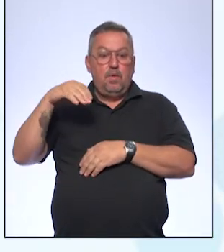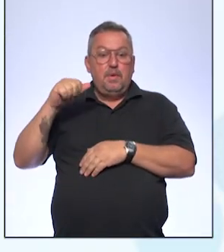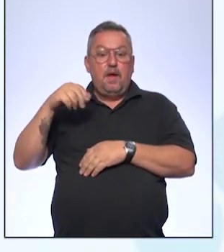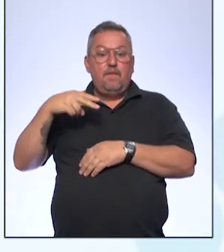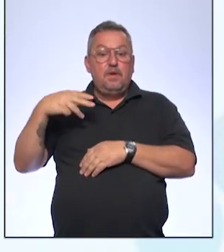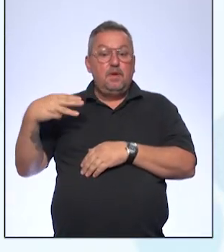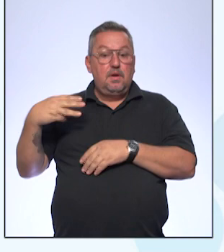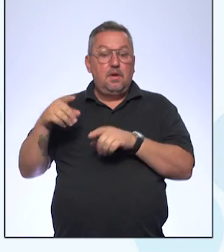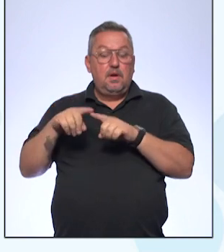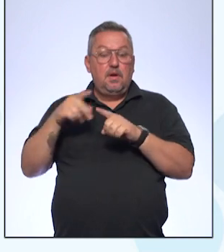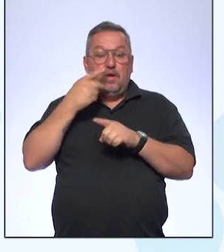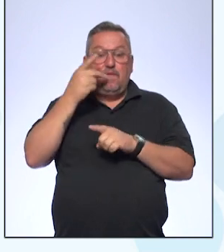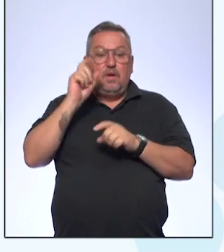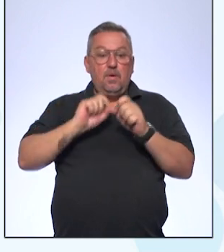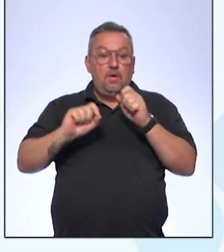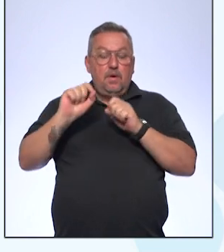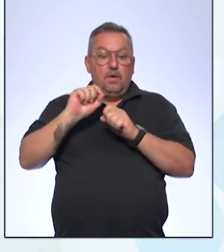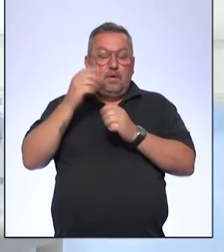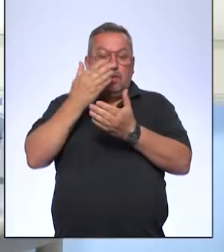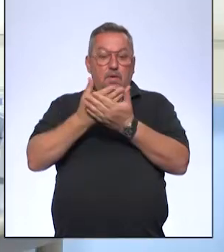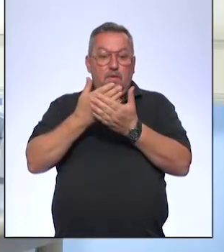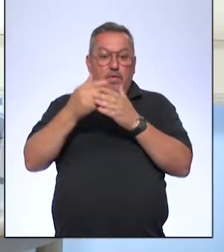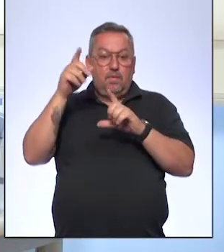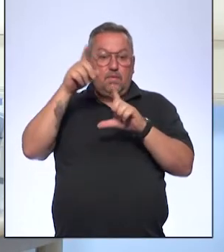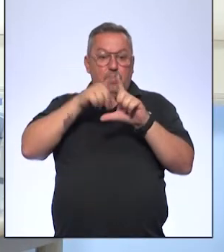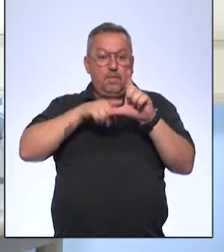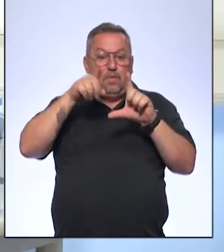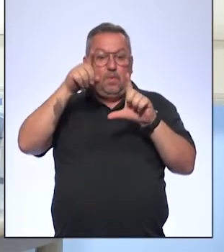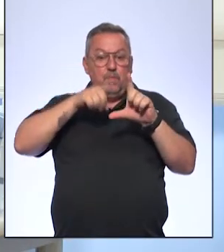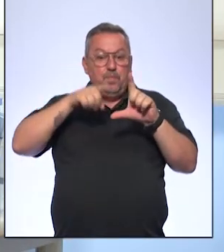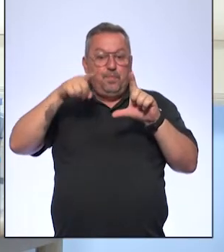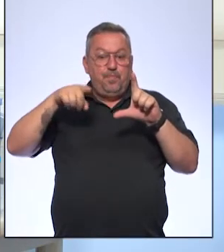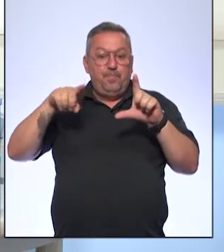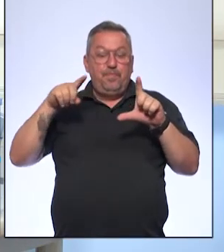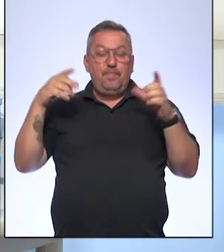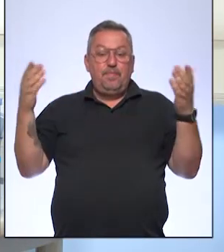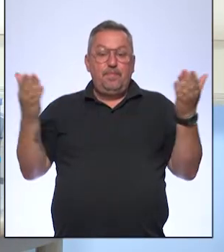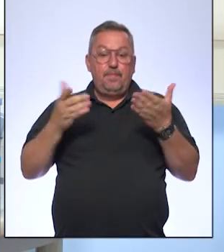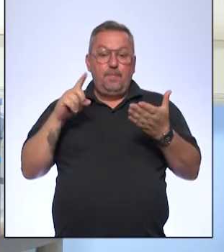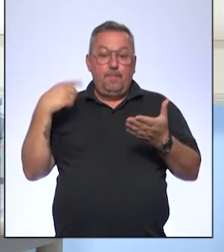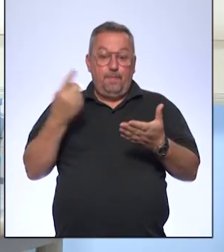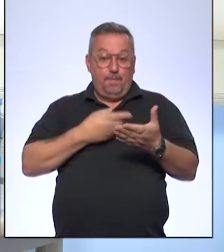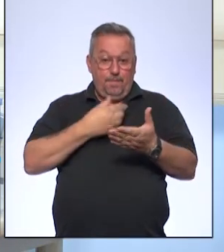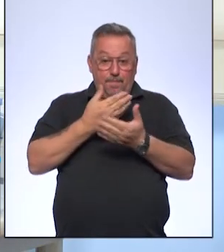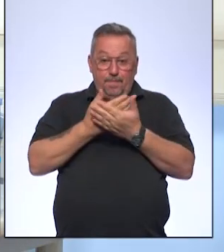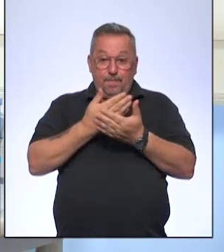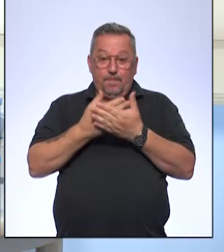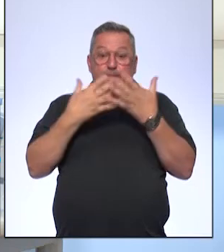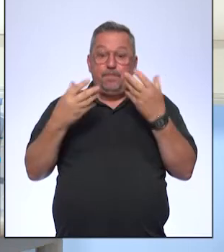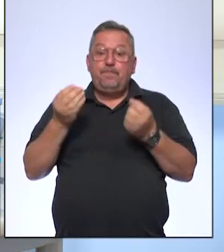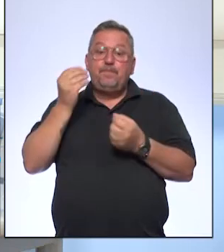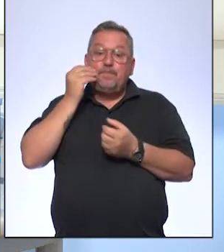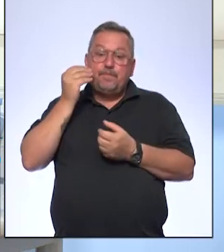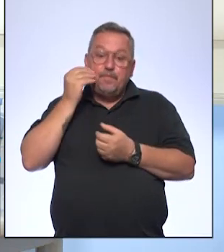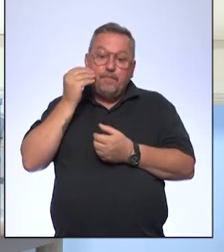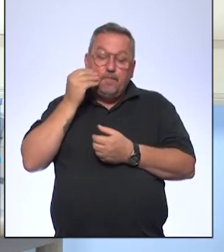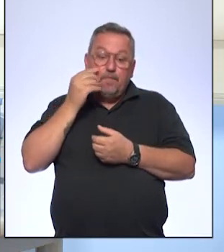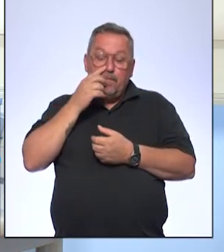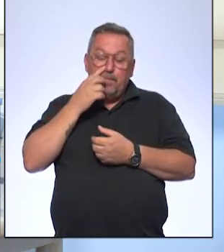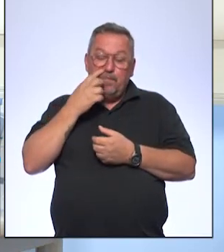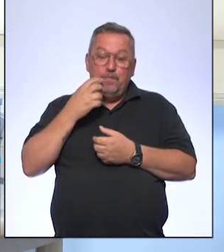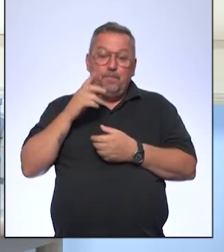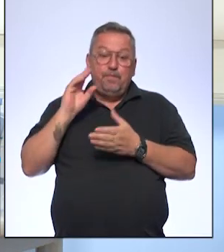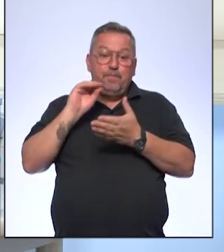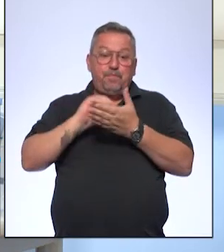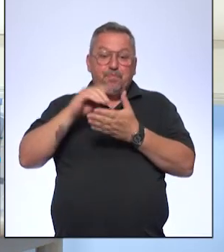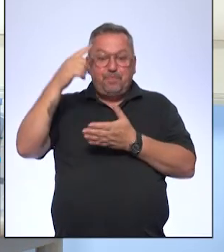EF08MA23, que fala aí, né, relacionados ao estudo de gráfico. Hoje, basicamente nessa aula, nós vamos tentar, né, vamos colocar